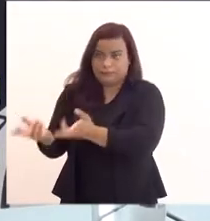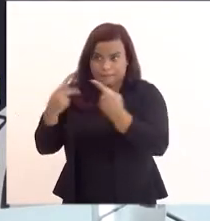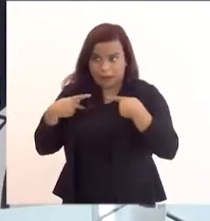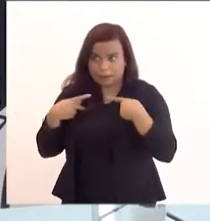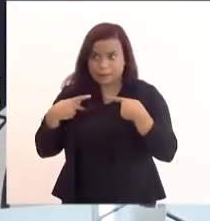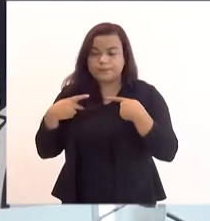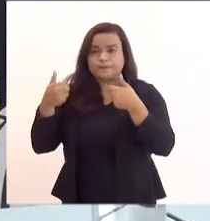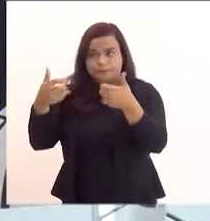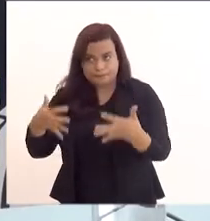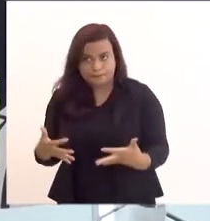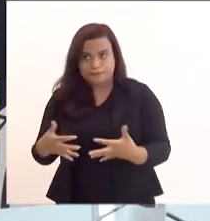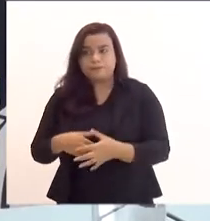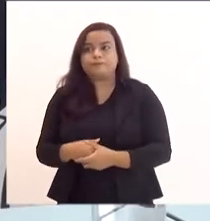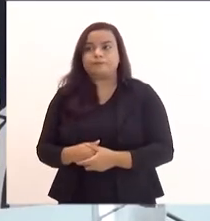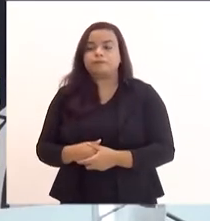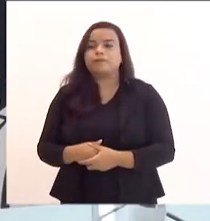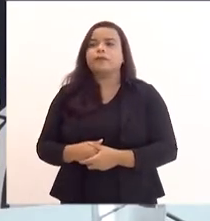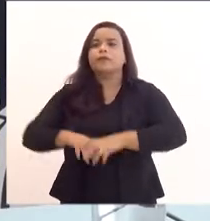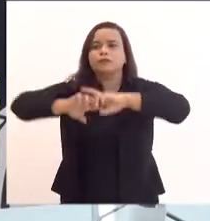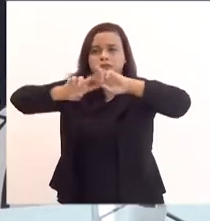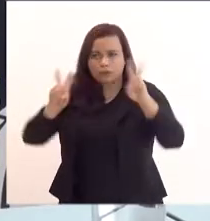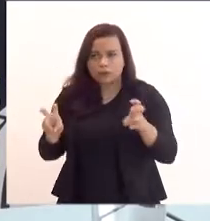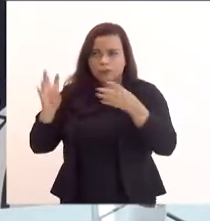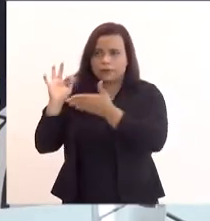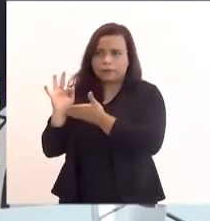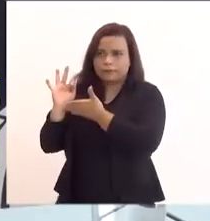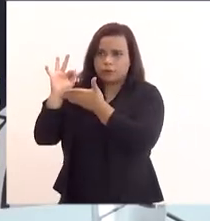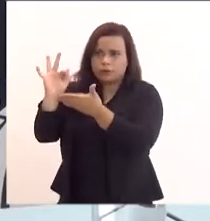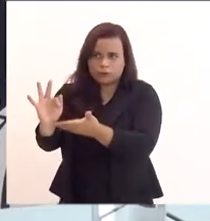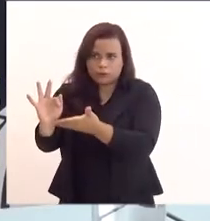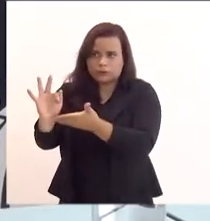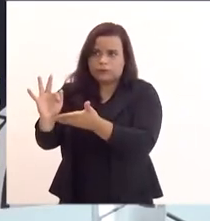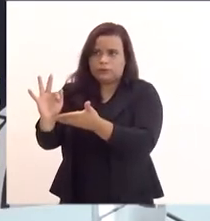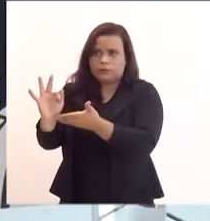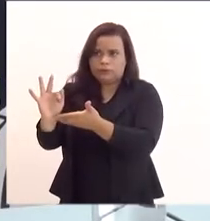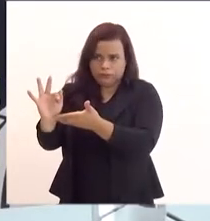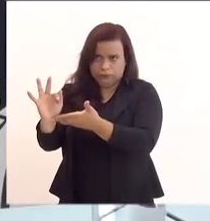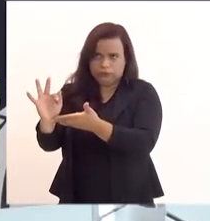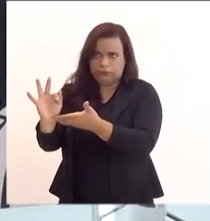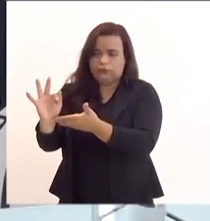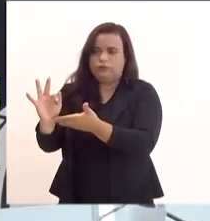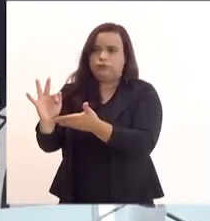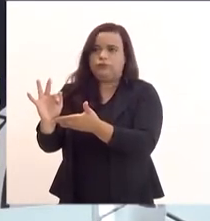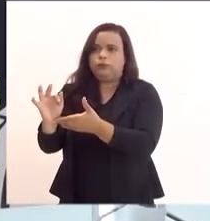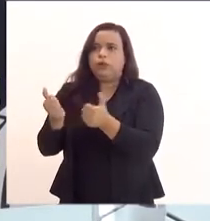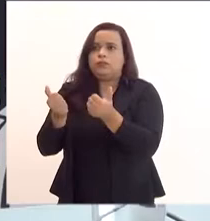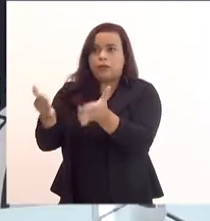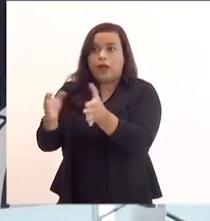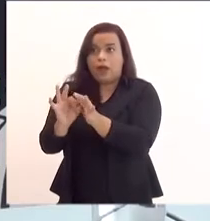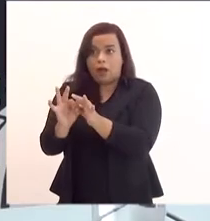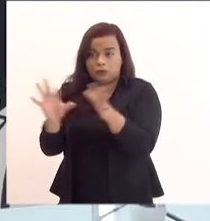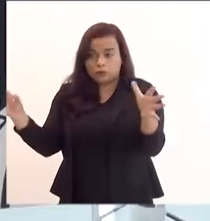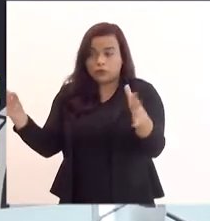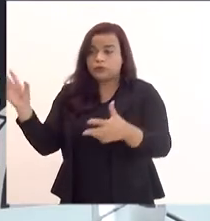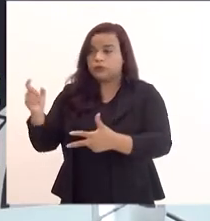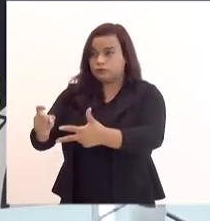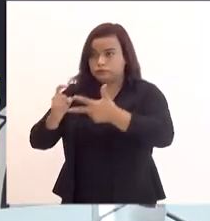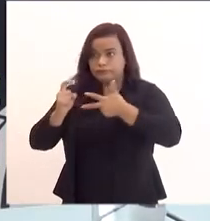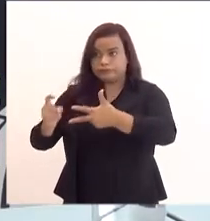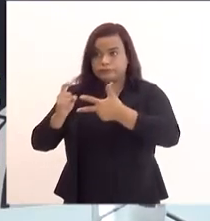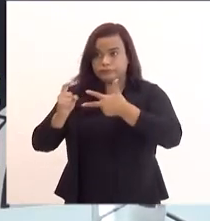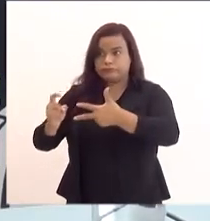vez de dispor sobre fornecimento, autorizar o Poder Executivo